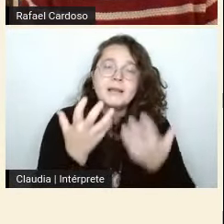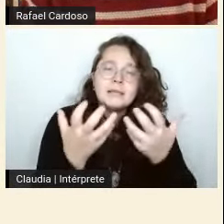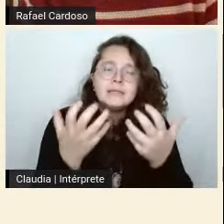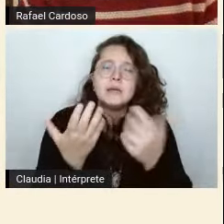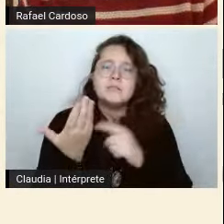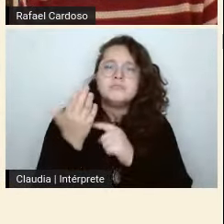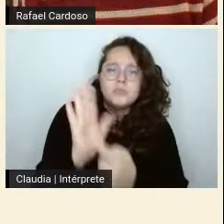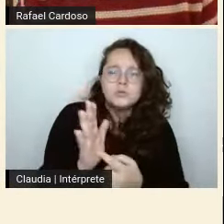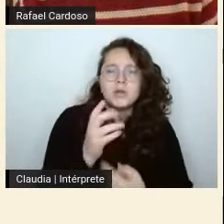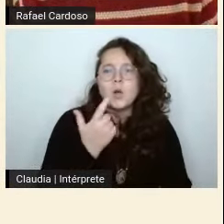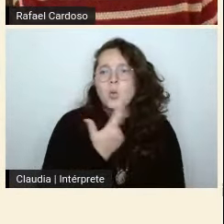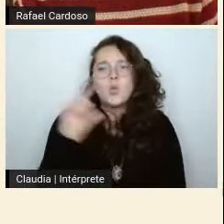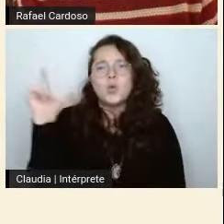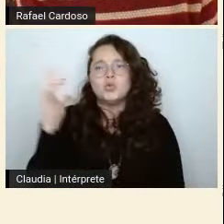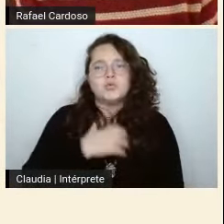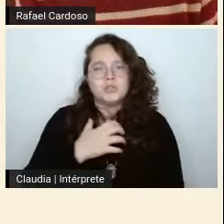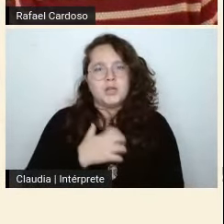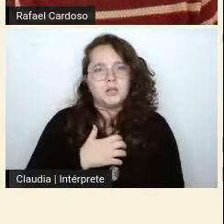científico.